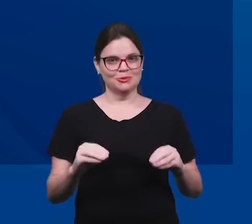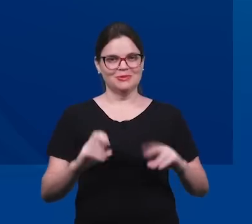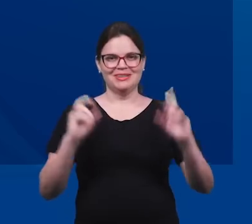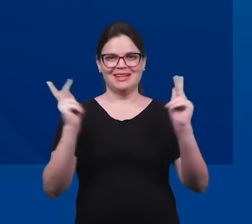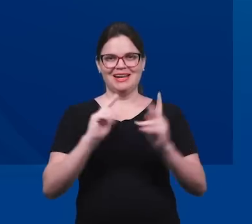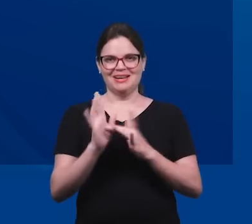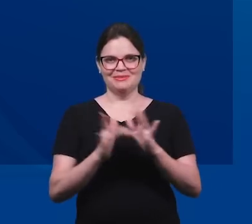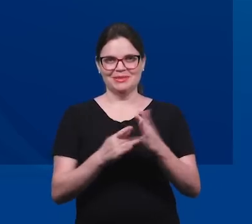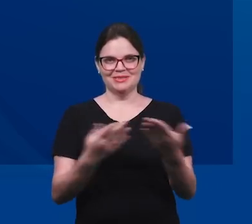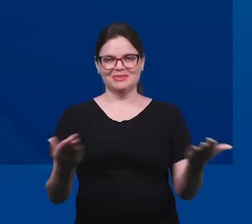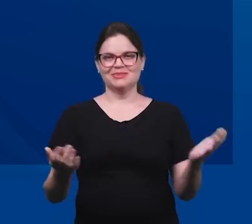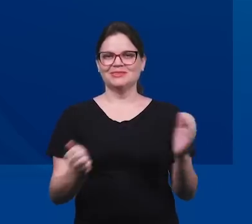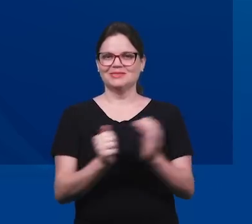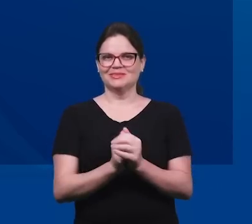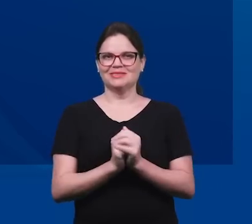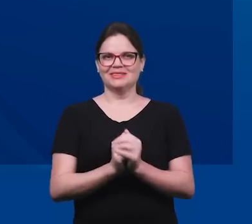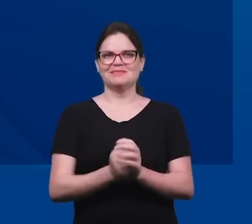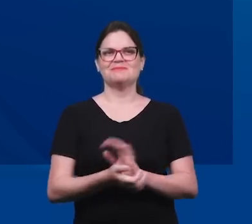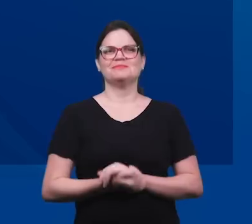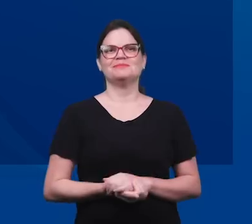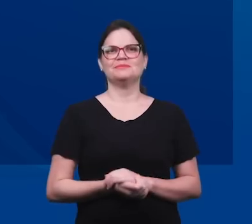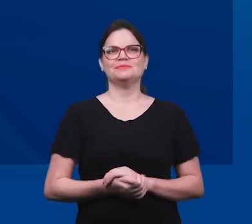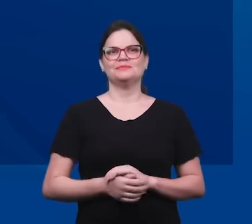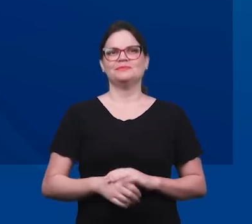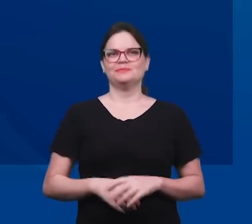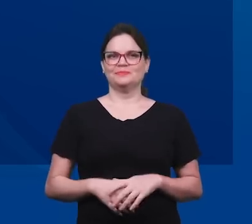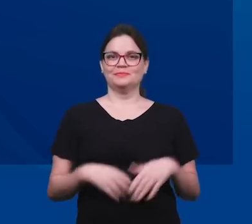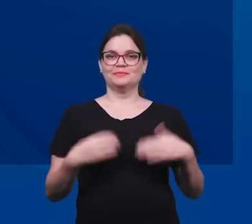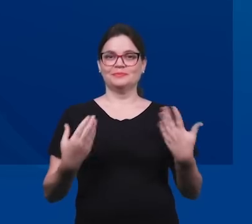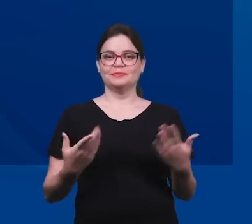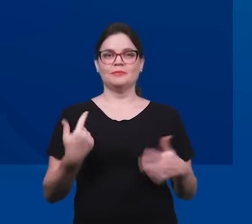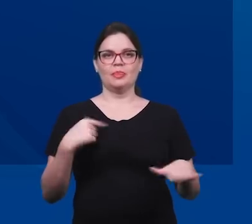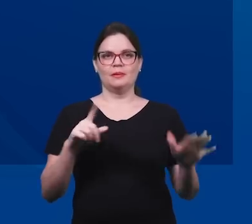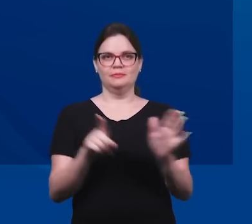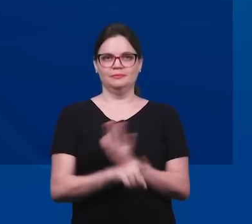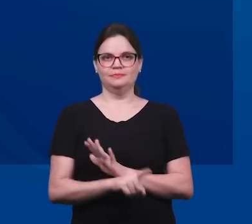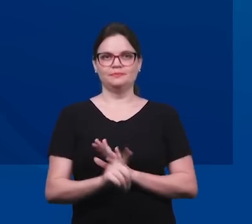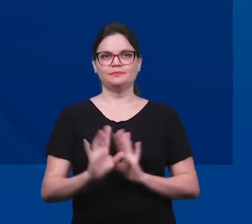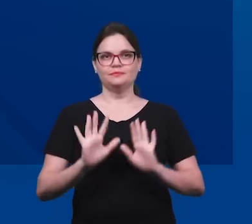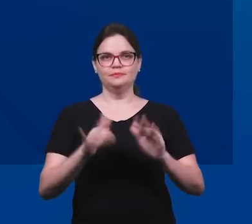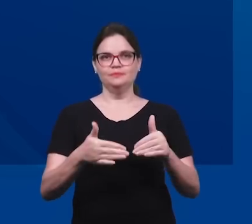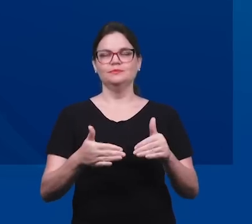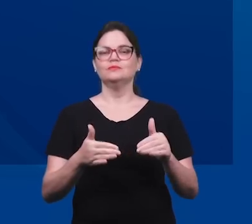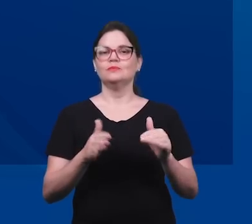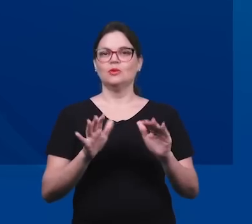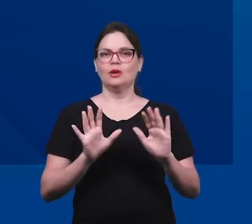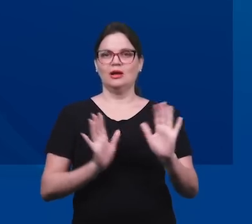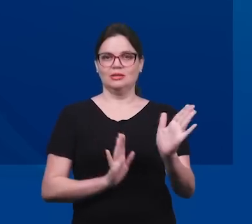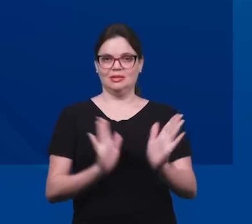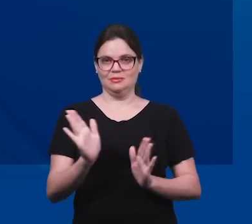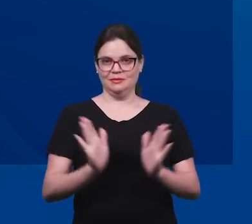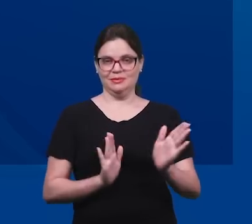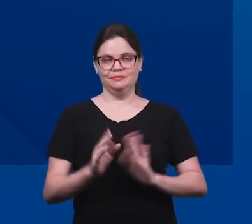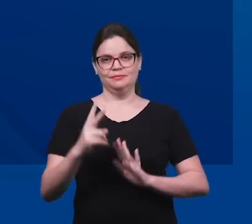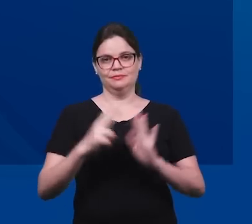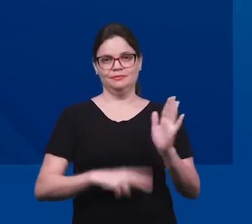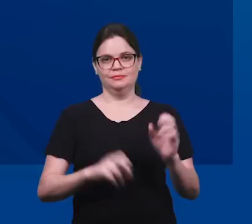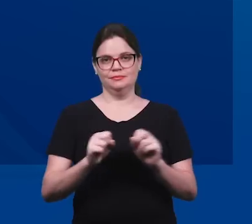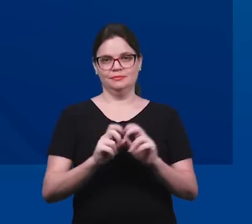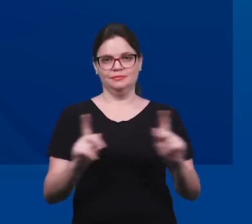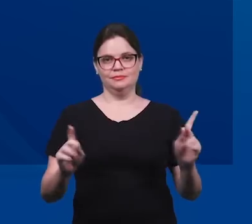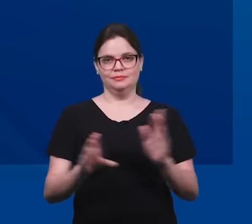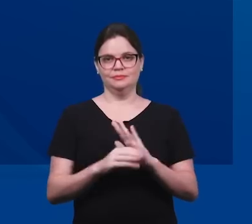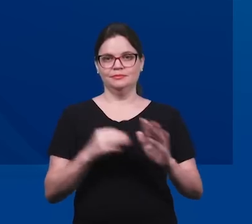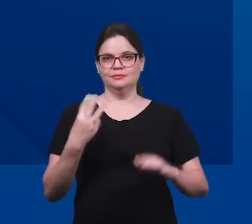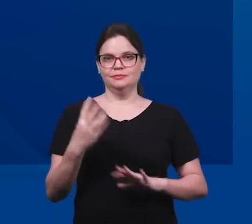nós. A paz do Senhor Jesus, Tiago. Patrícia, pergunta para acessibilidade. Lendo